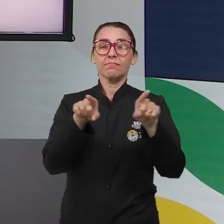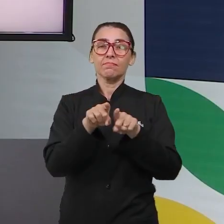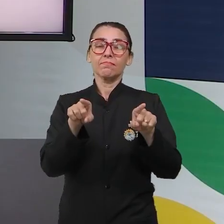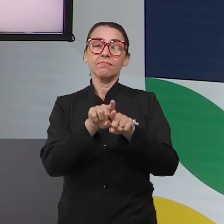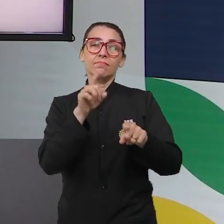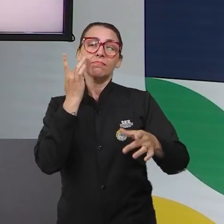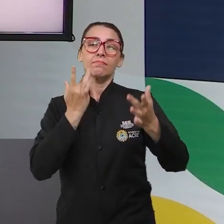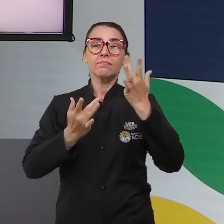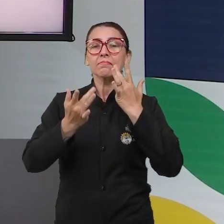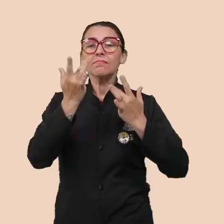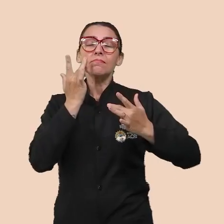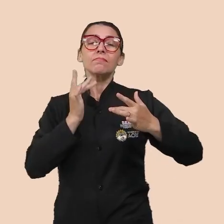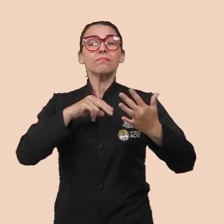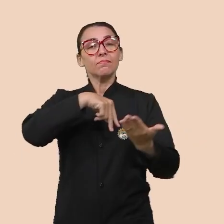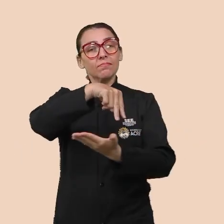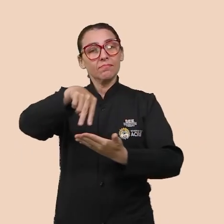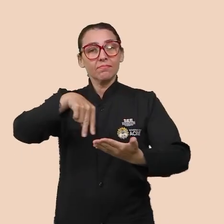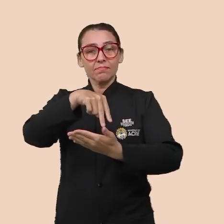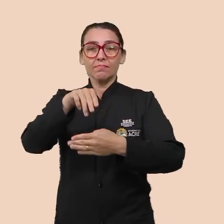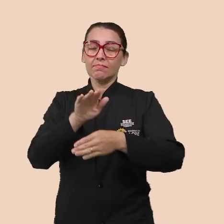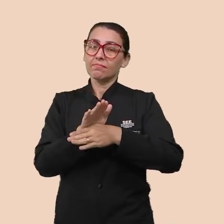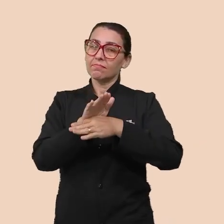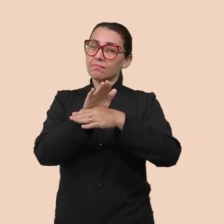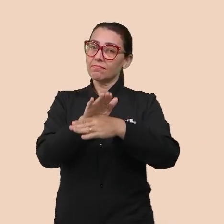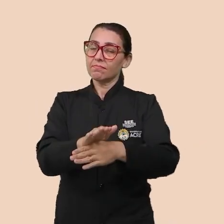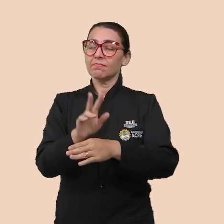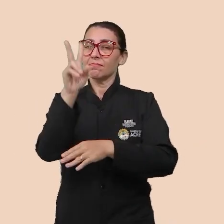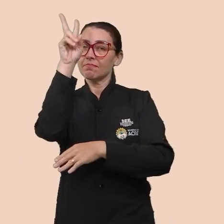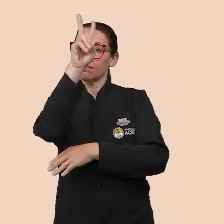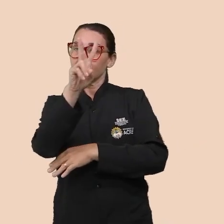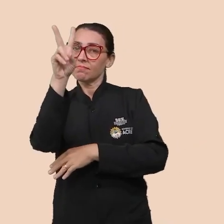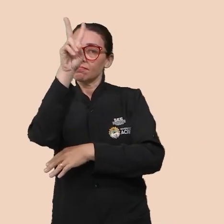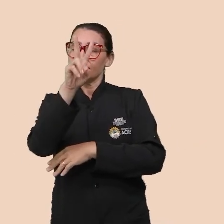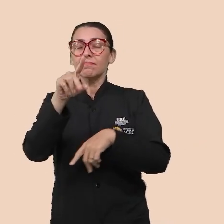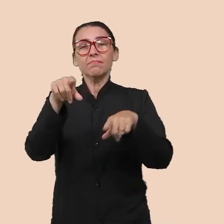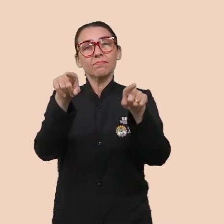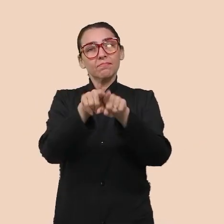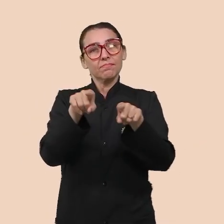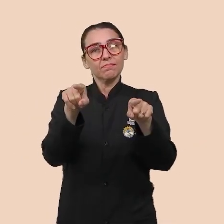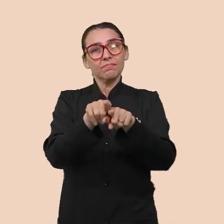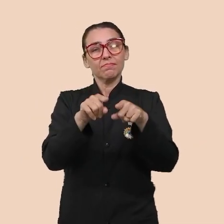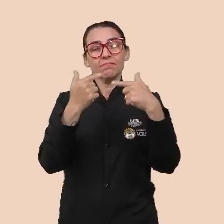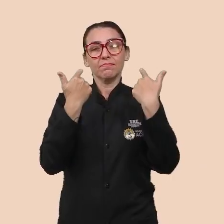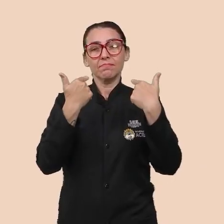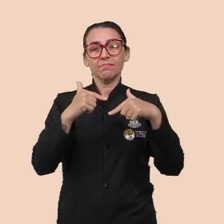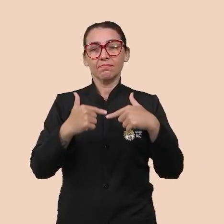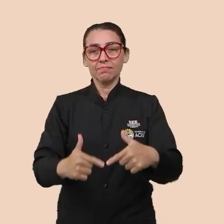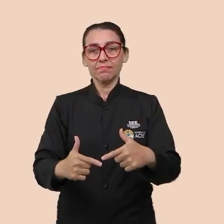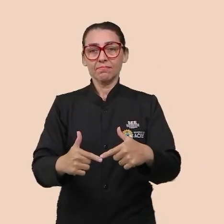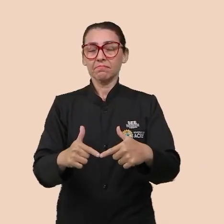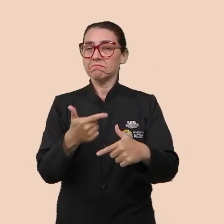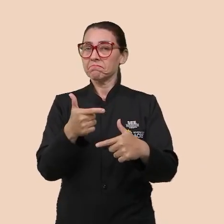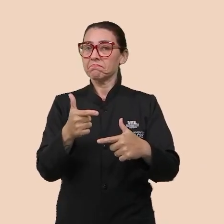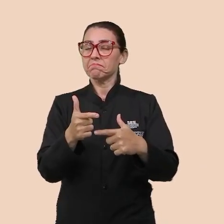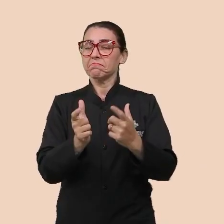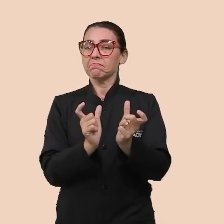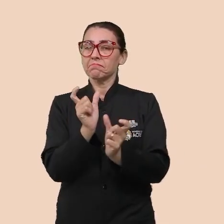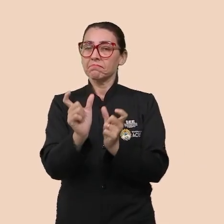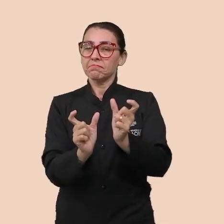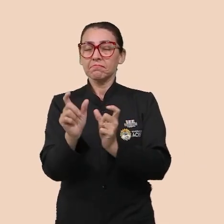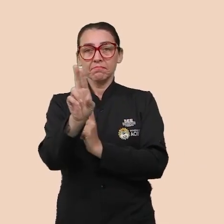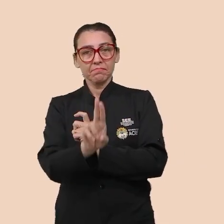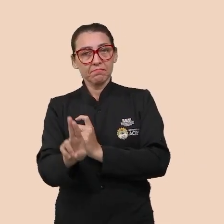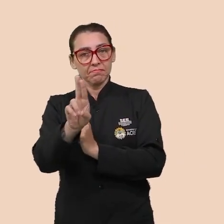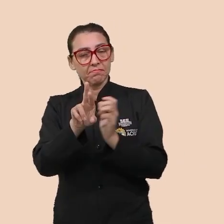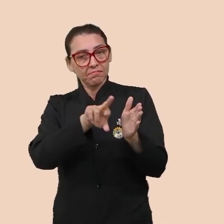encenação. Então, a dança, ela conta a história e ela também é uma linguagem sem palavras, usada